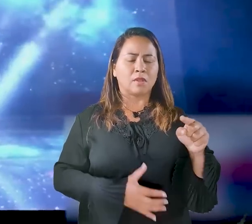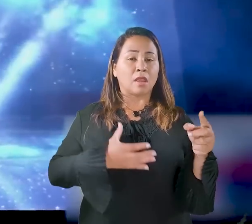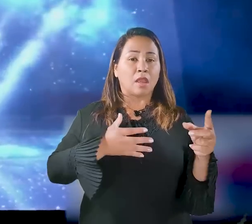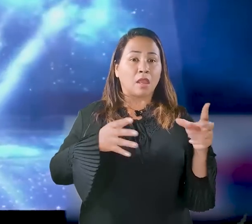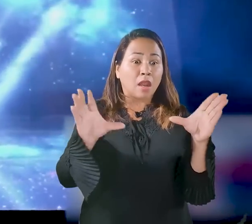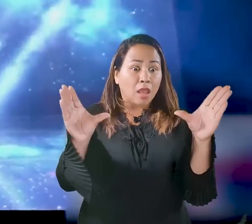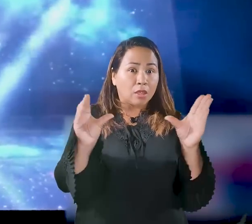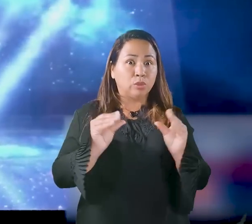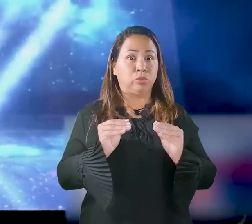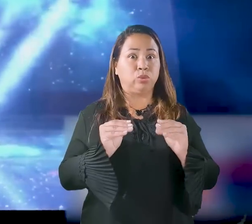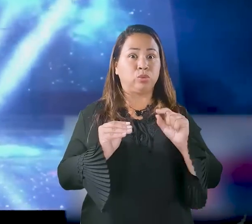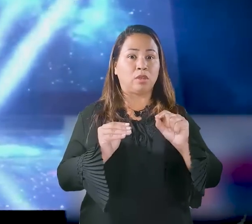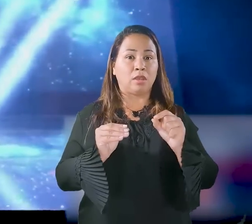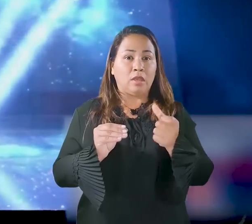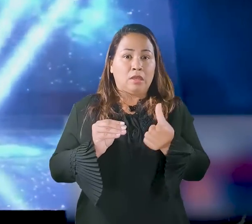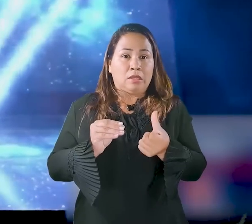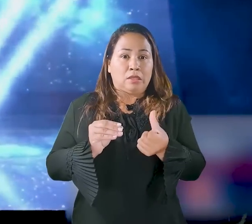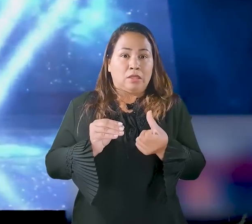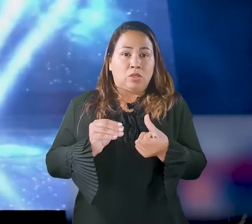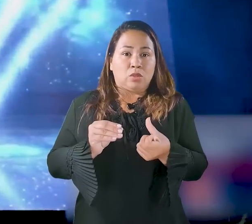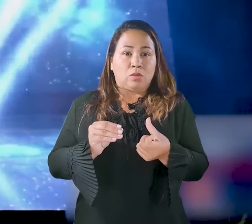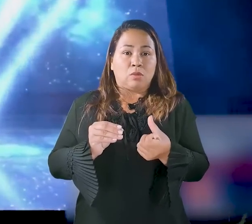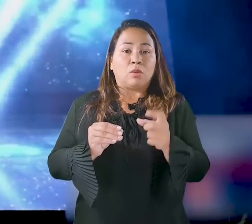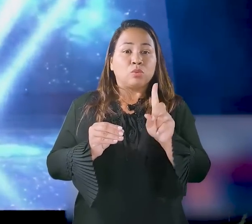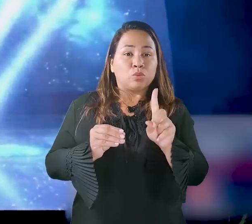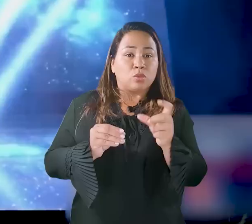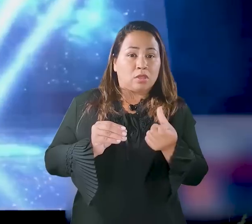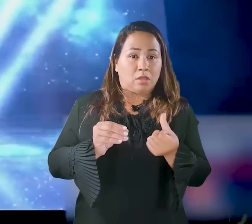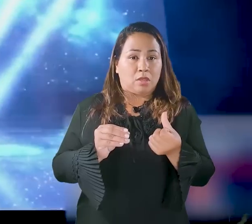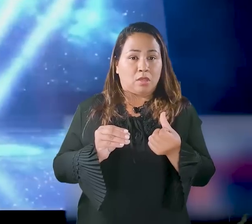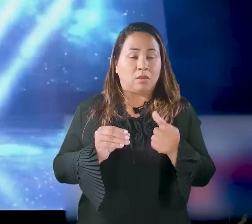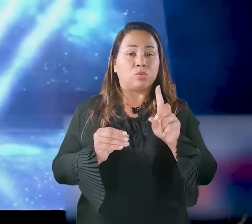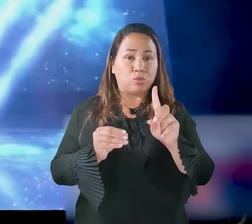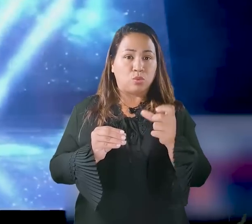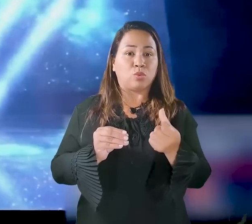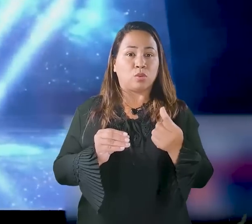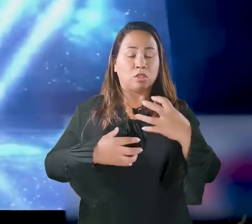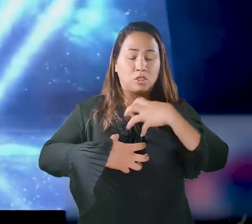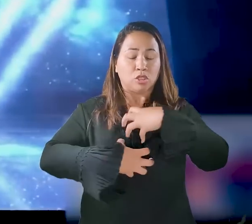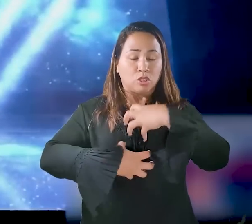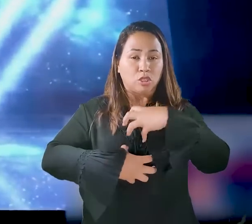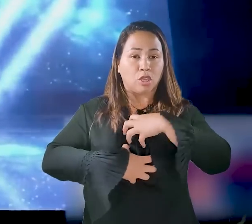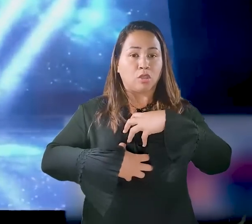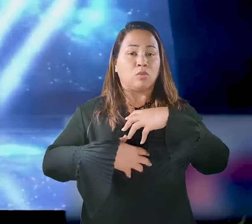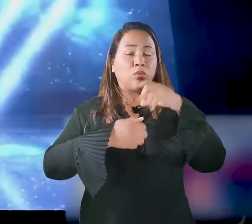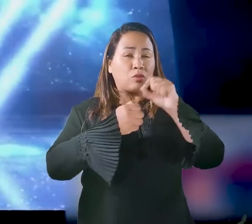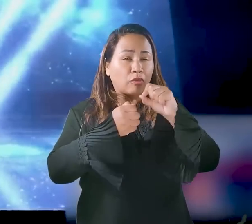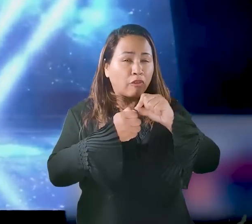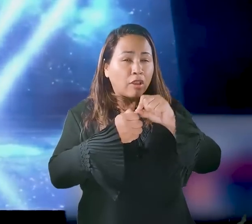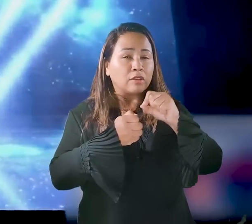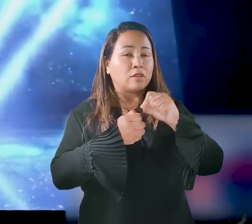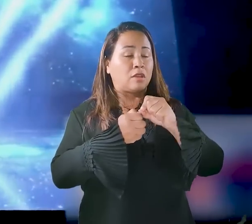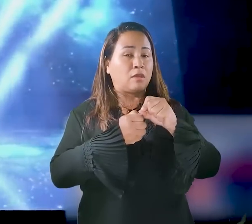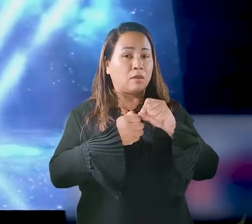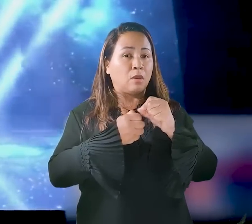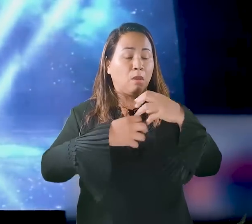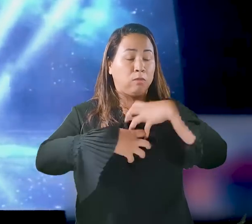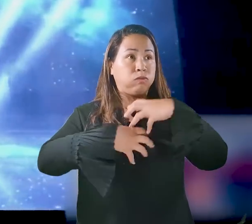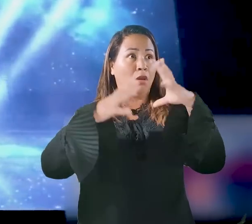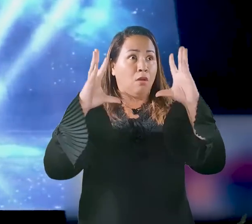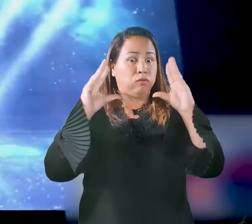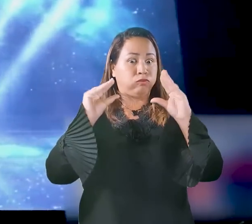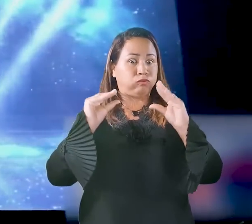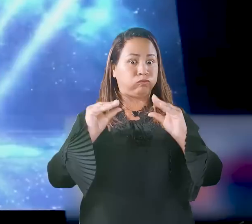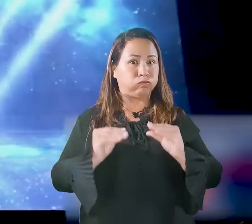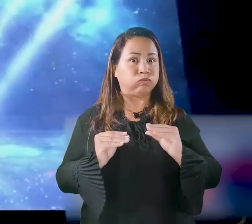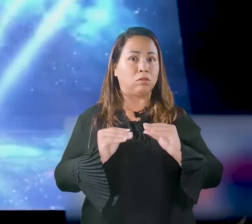de terapia energética em uma técnica. Então, de novo, você vai inspirar contando até